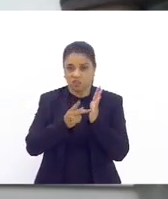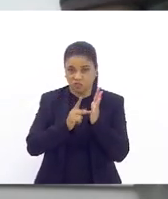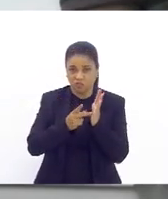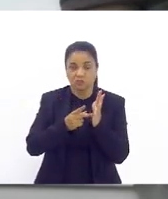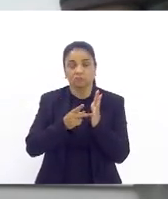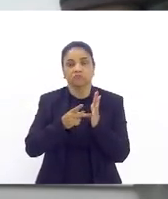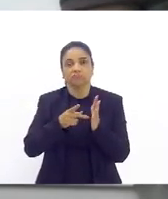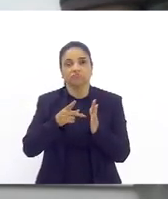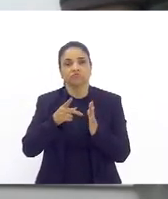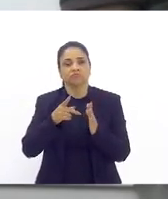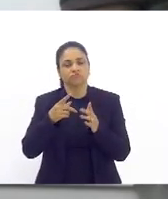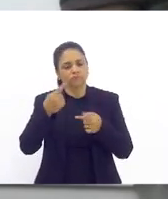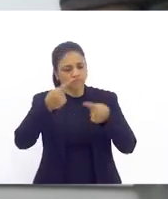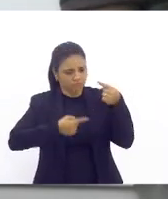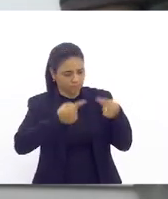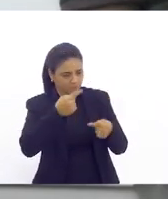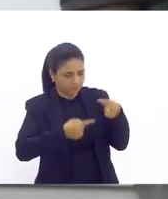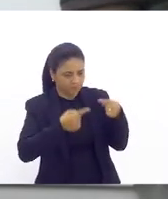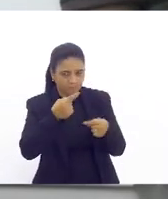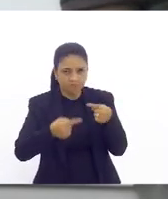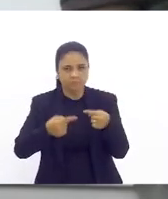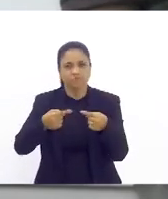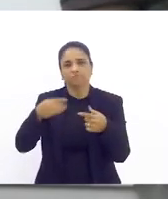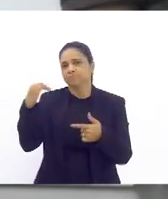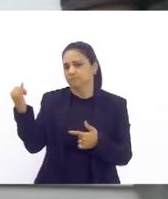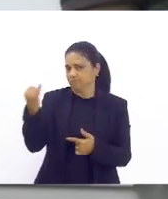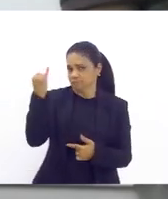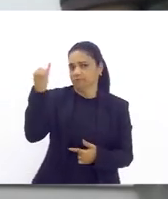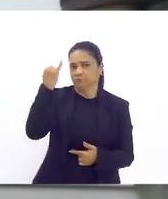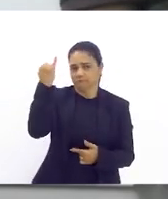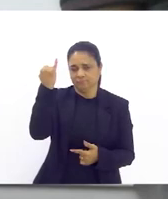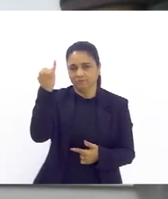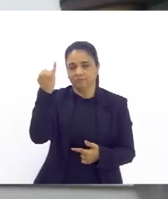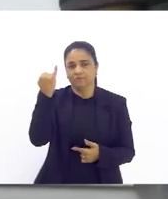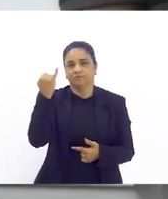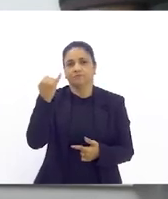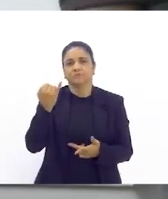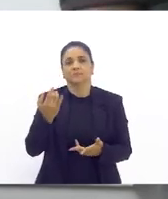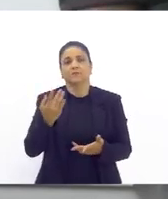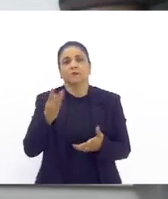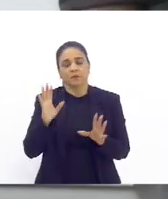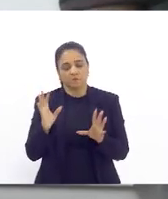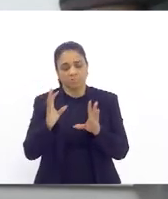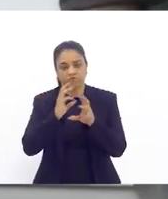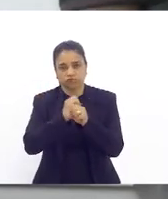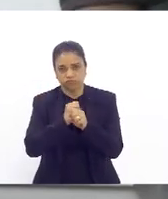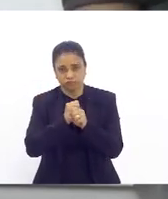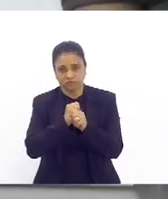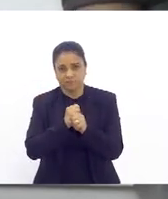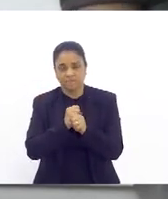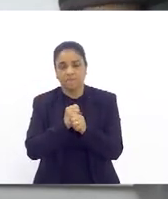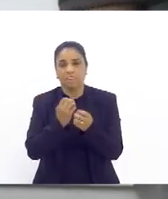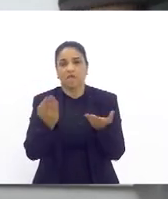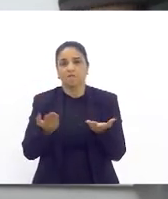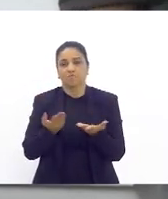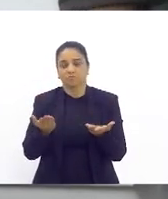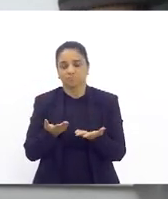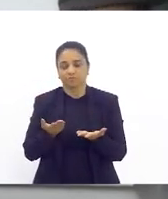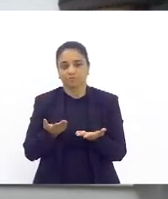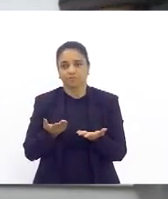debate seja bem aprofundado então para concluir eu quero deixar aqui